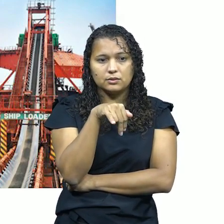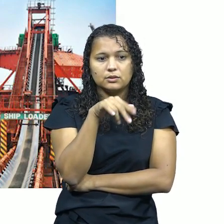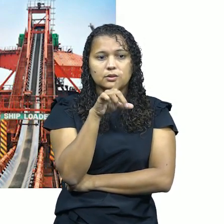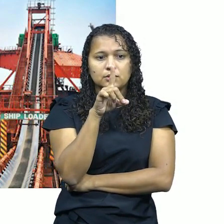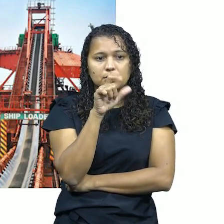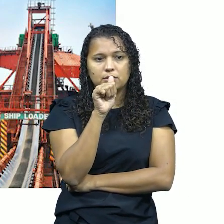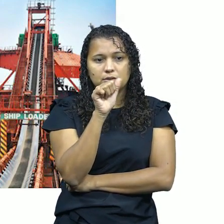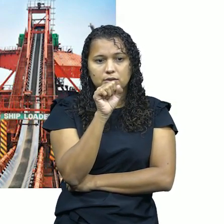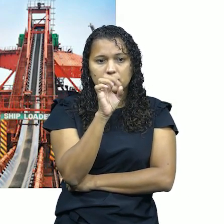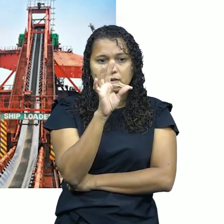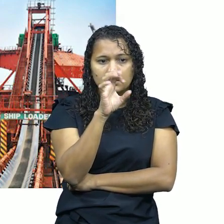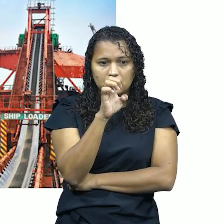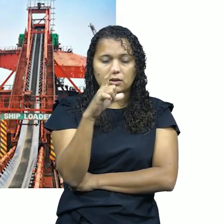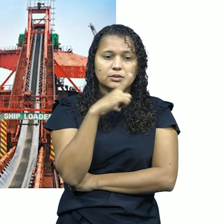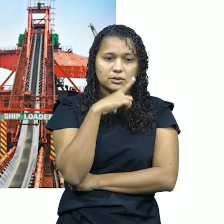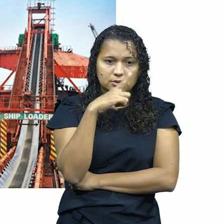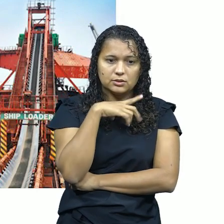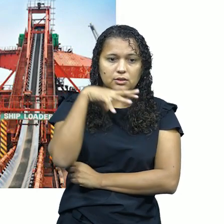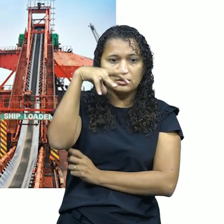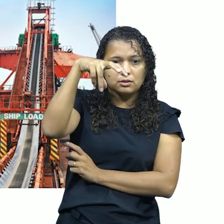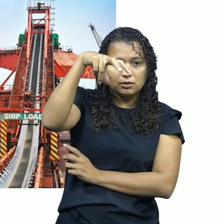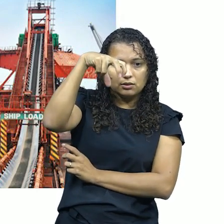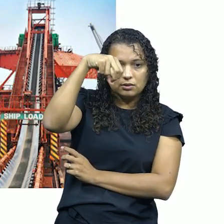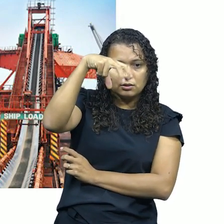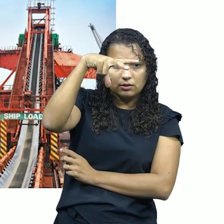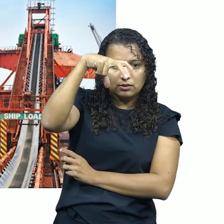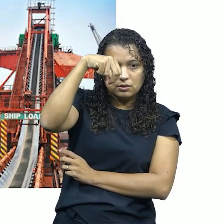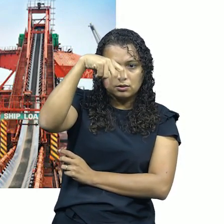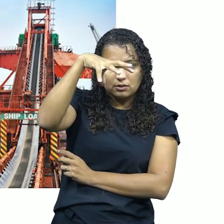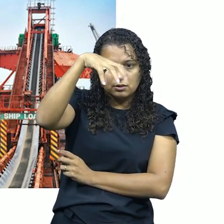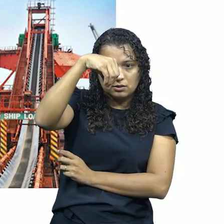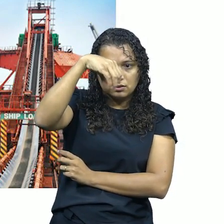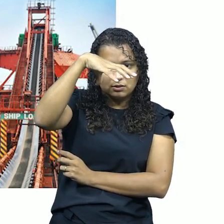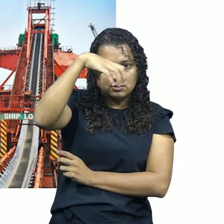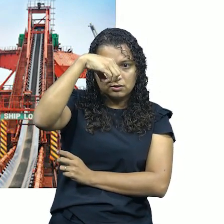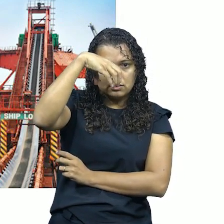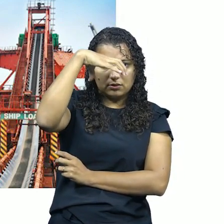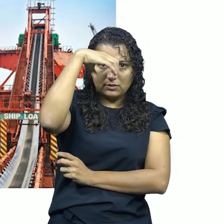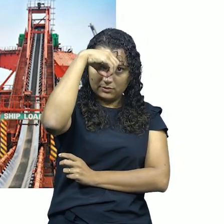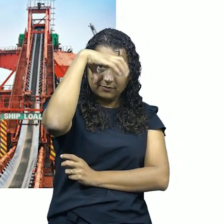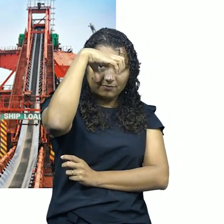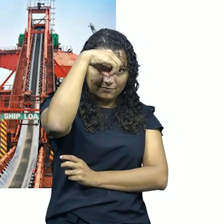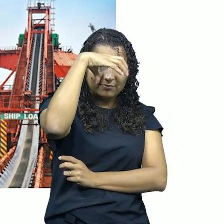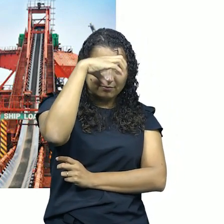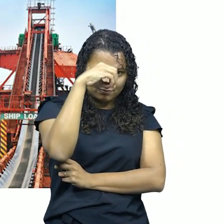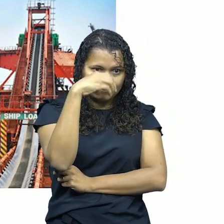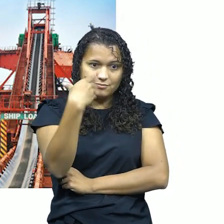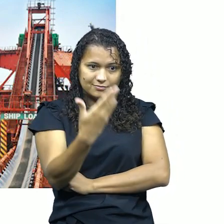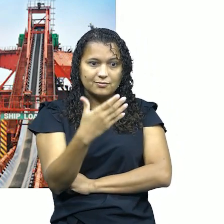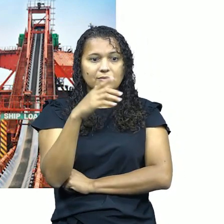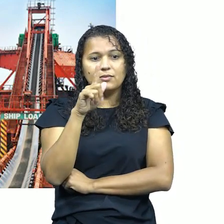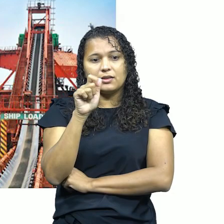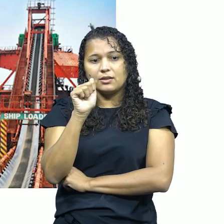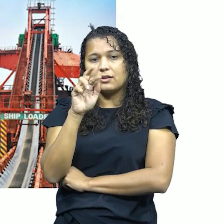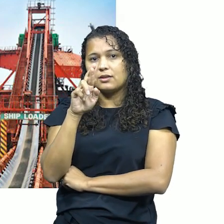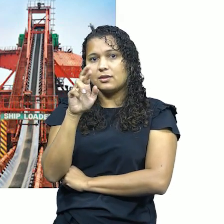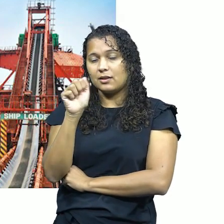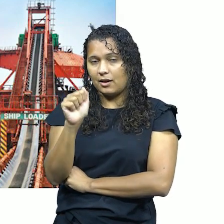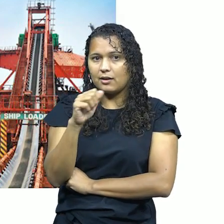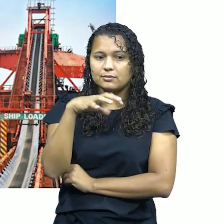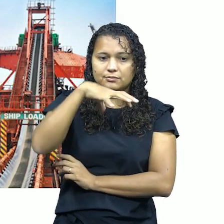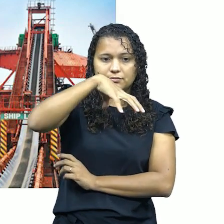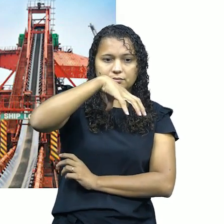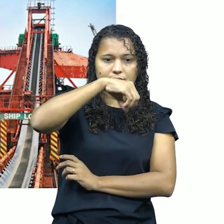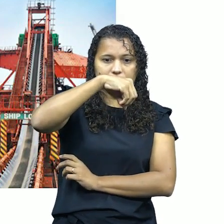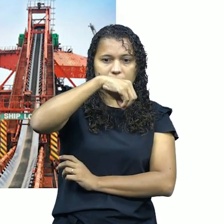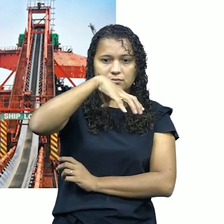um guindaste com uma garra, que a gente chama de grab, que significa garra em português, né? Então ele